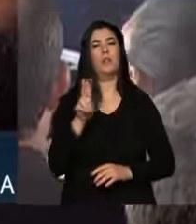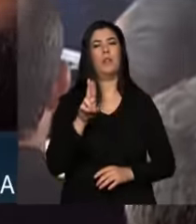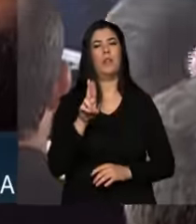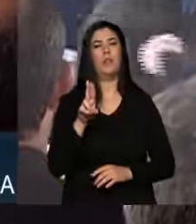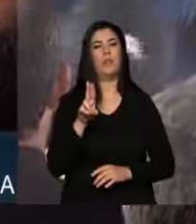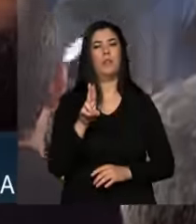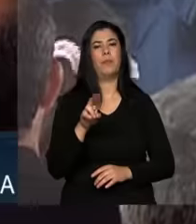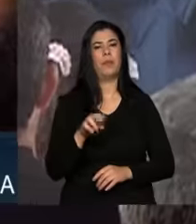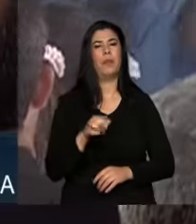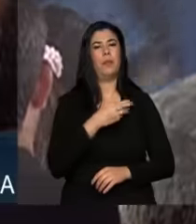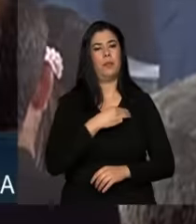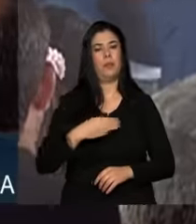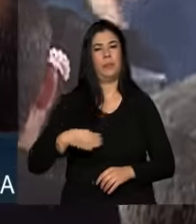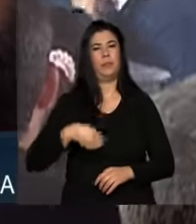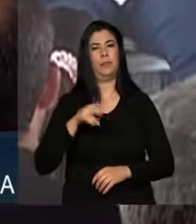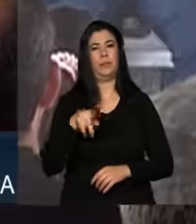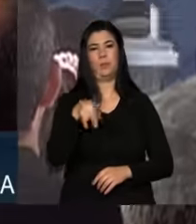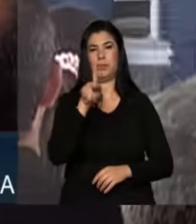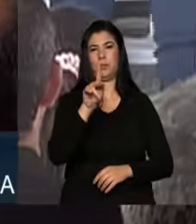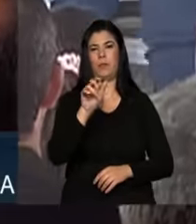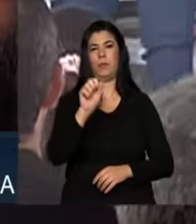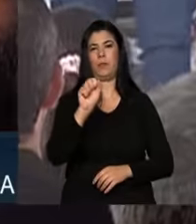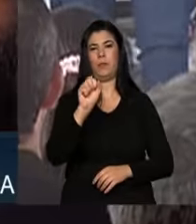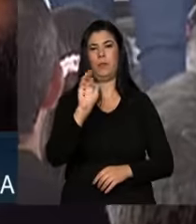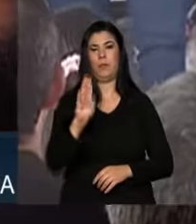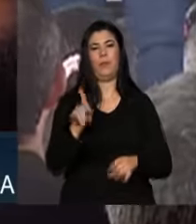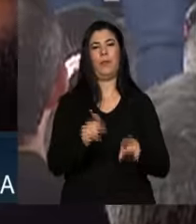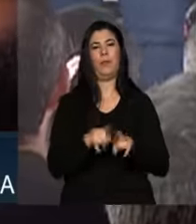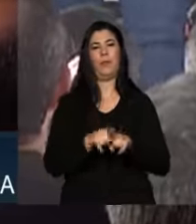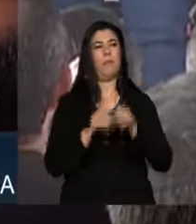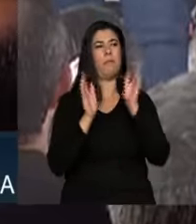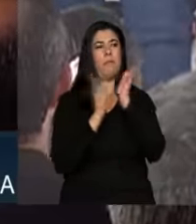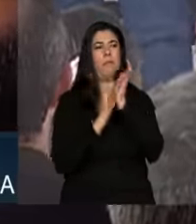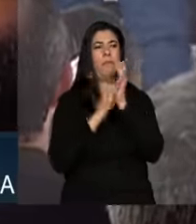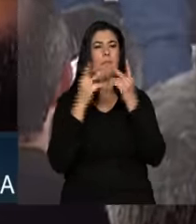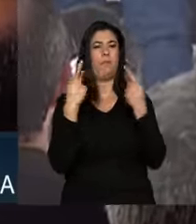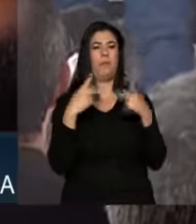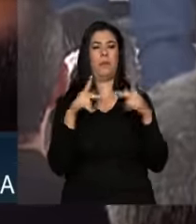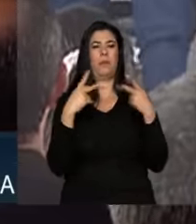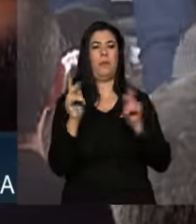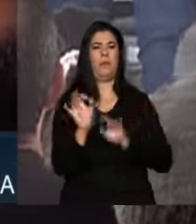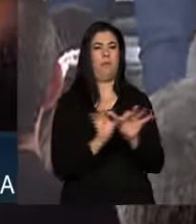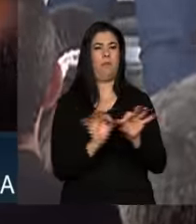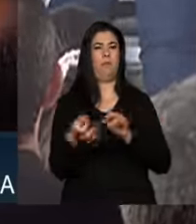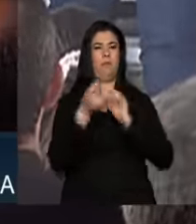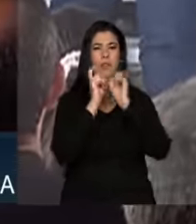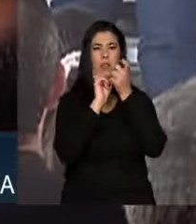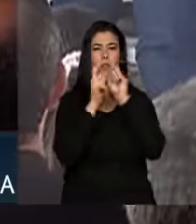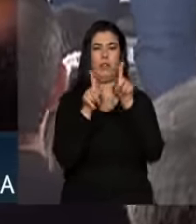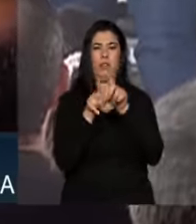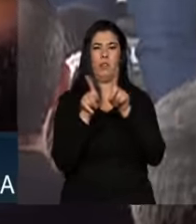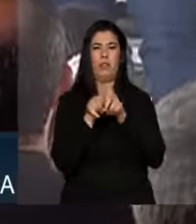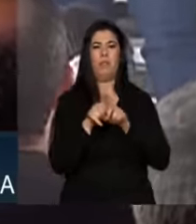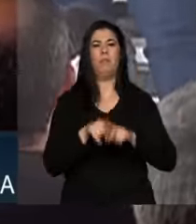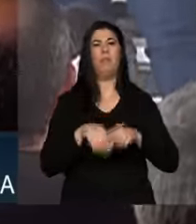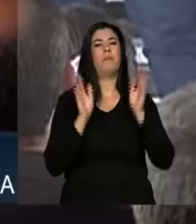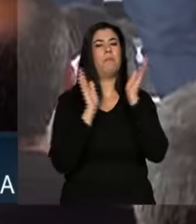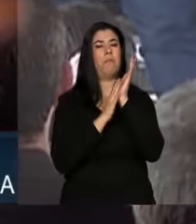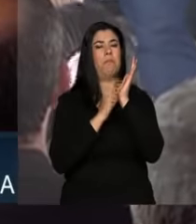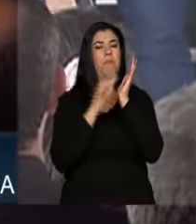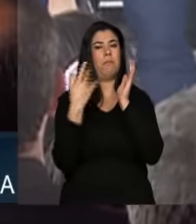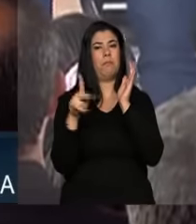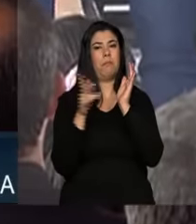Gilberto Kassab. De parabéns na administração, presidenta, e de parabéns na política,